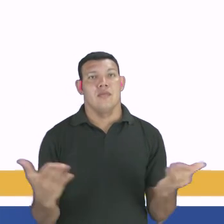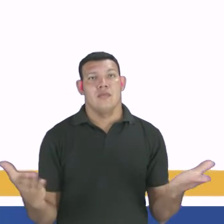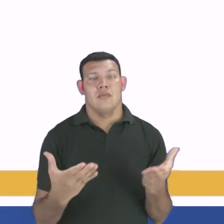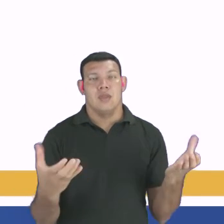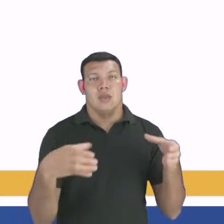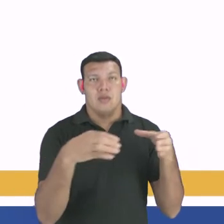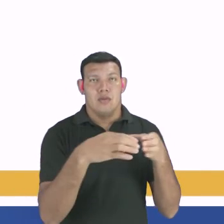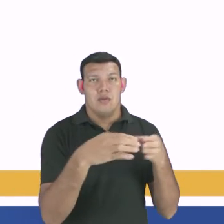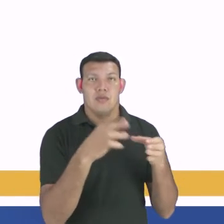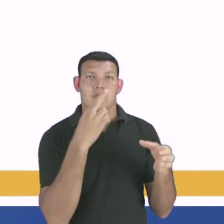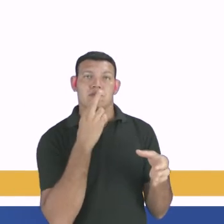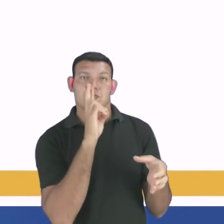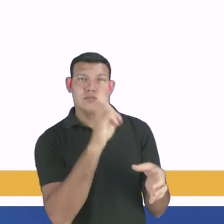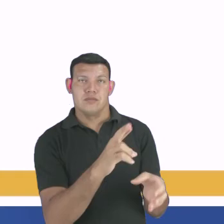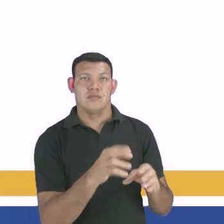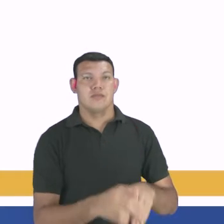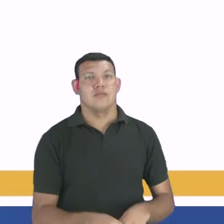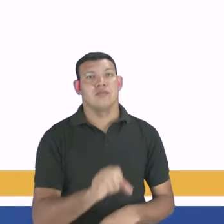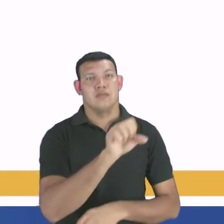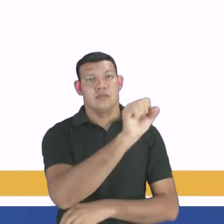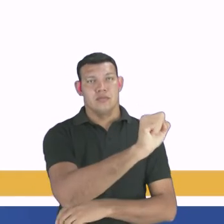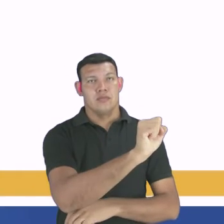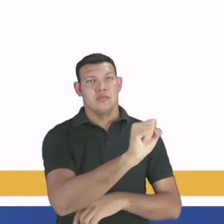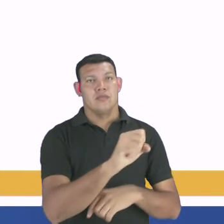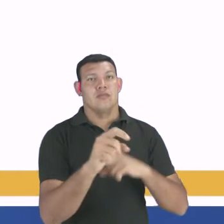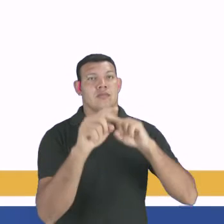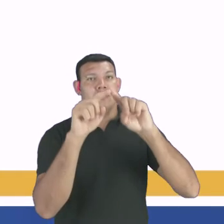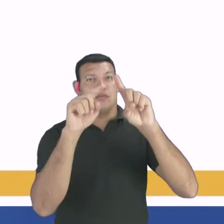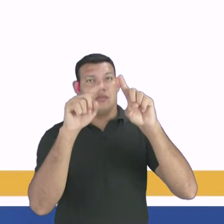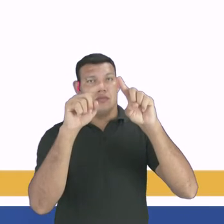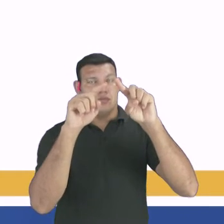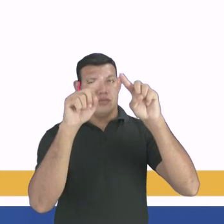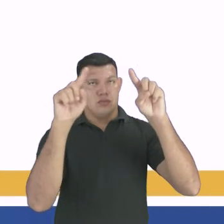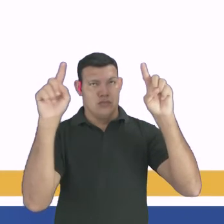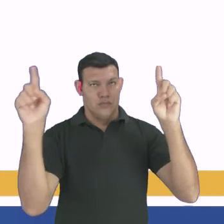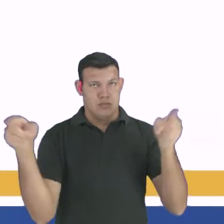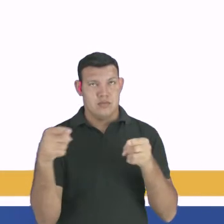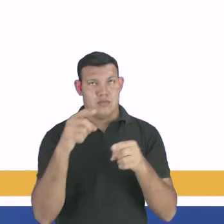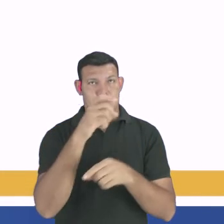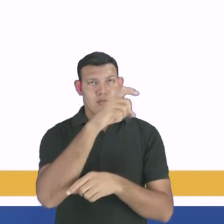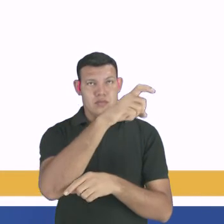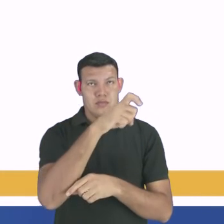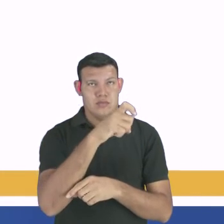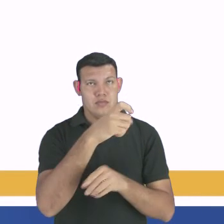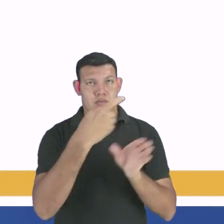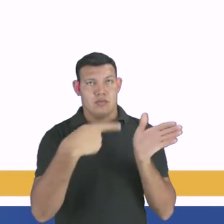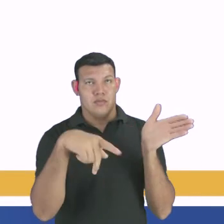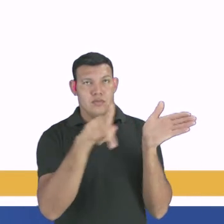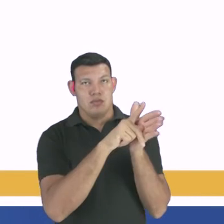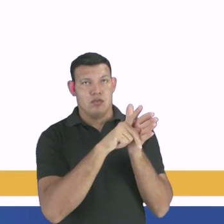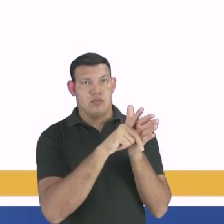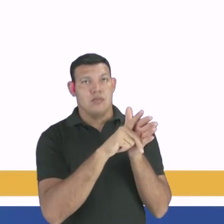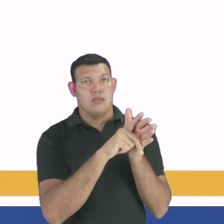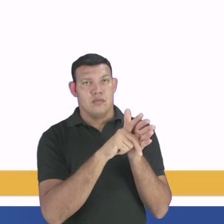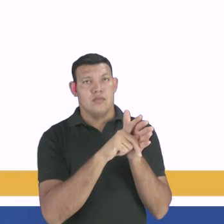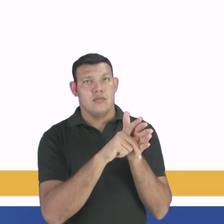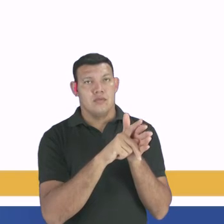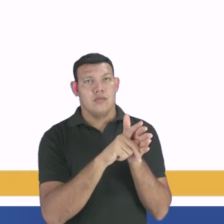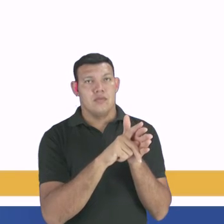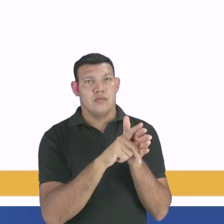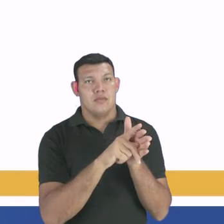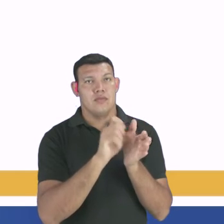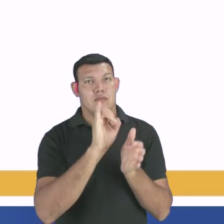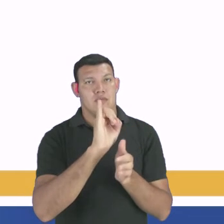o x pertence aos reais né onde Esse é o meu a mais 2